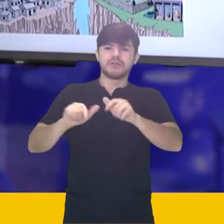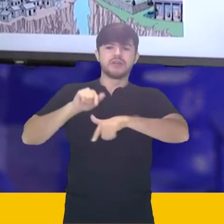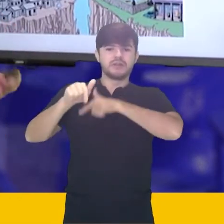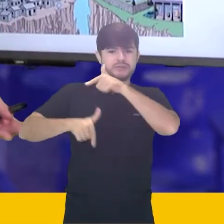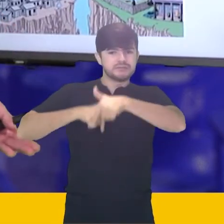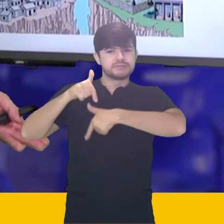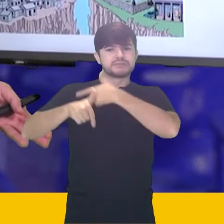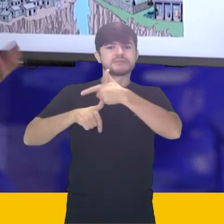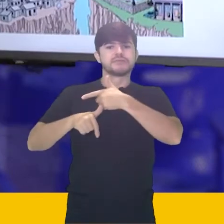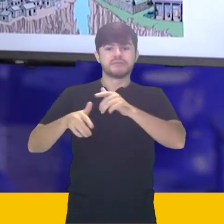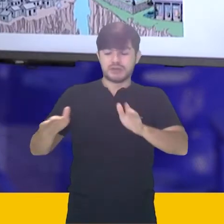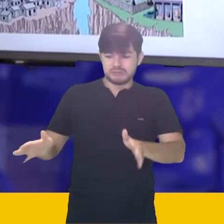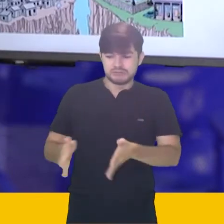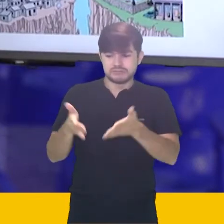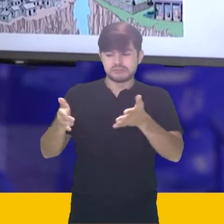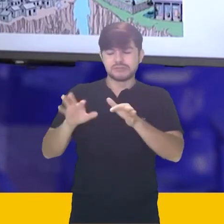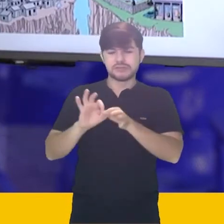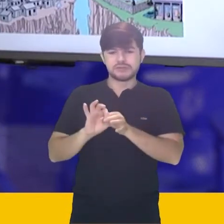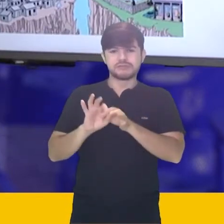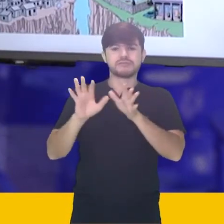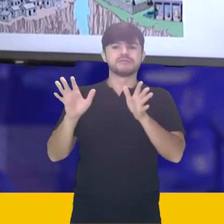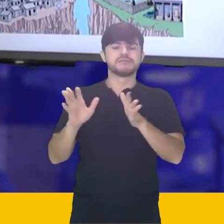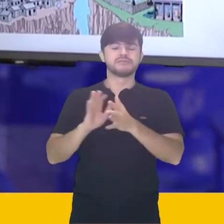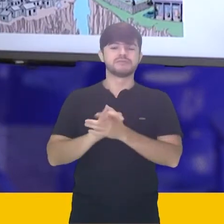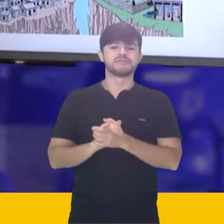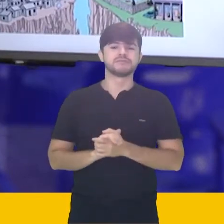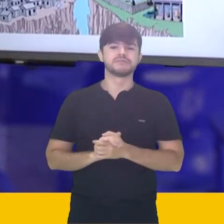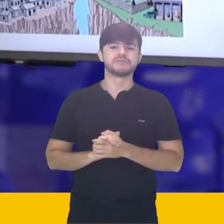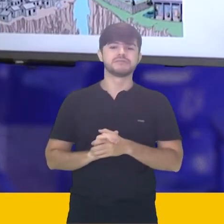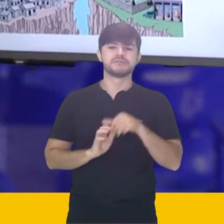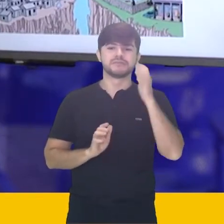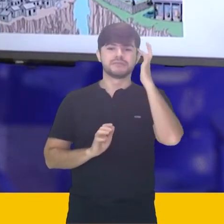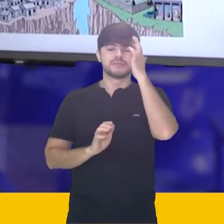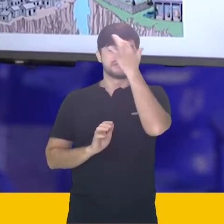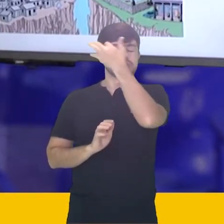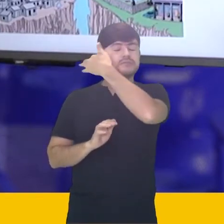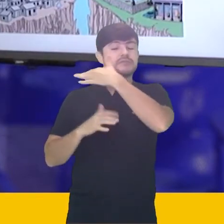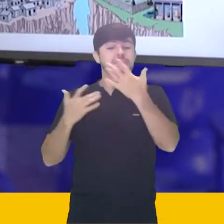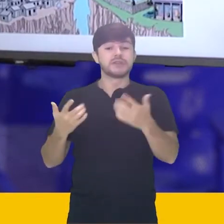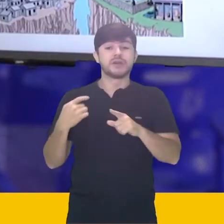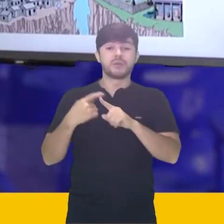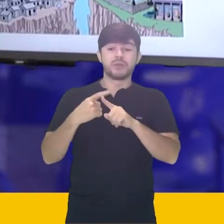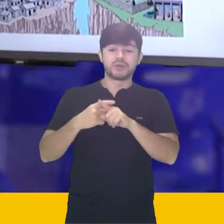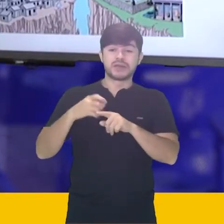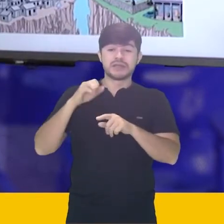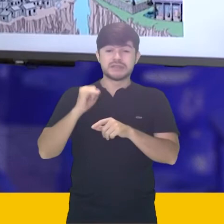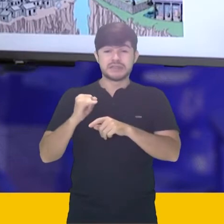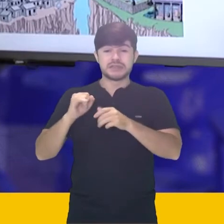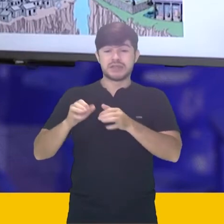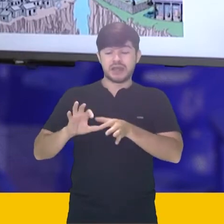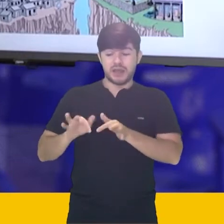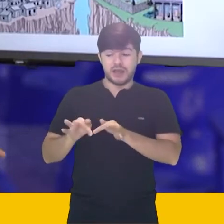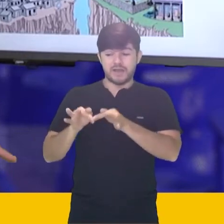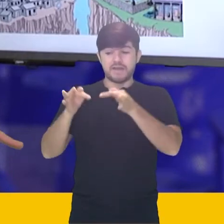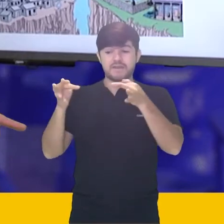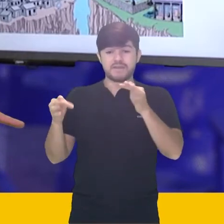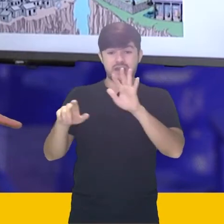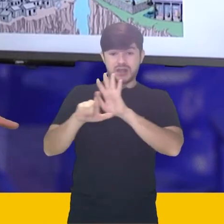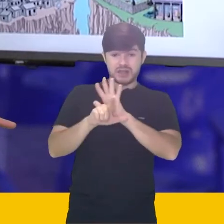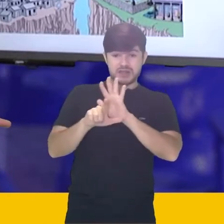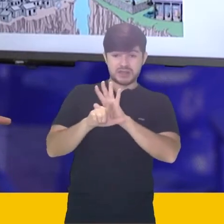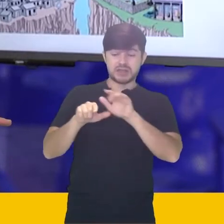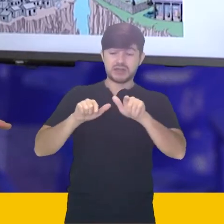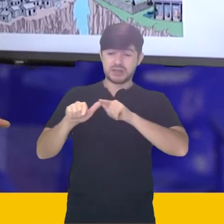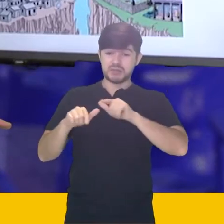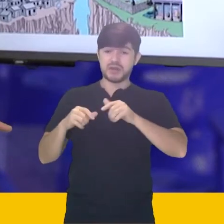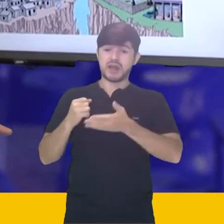lugar. Então você dá um incentivo para que ela chegue até aquele território. Ao fazer isso, você diminui a renda, né, você pode diminuir o valor do